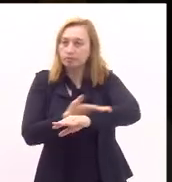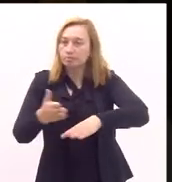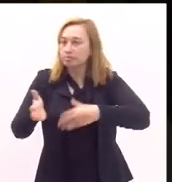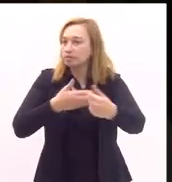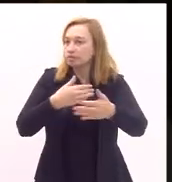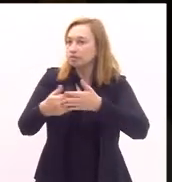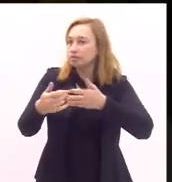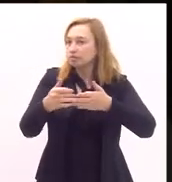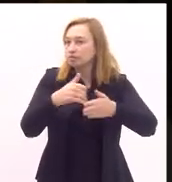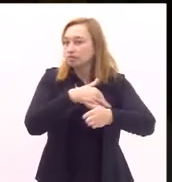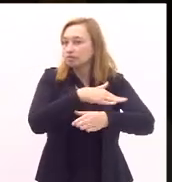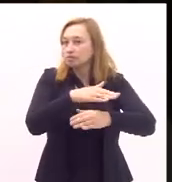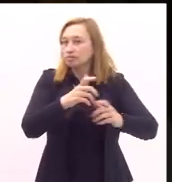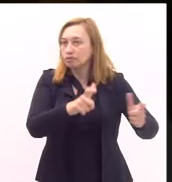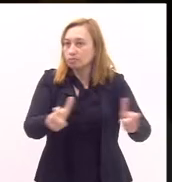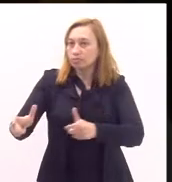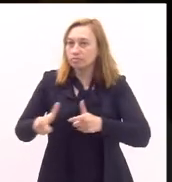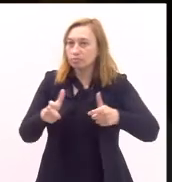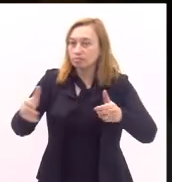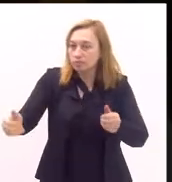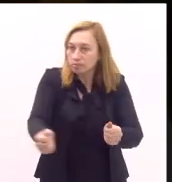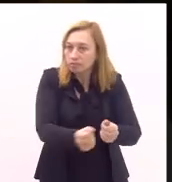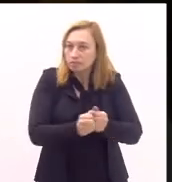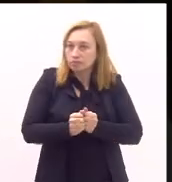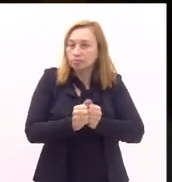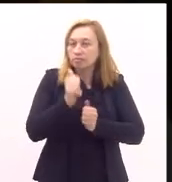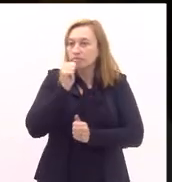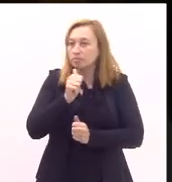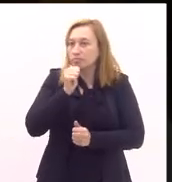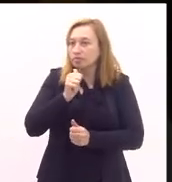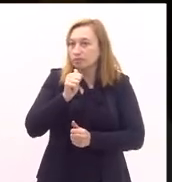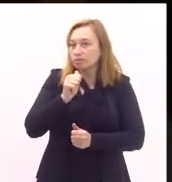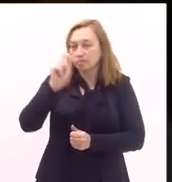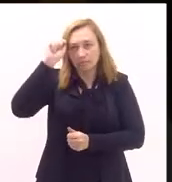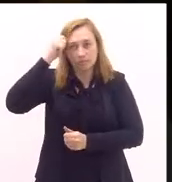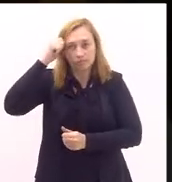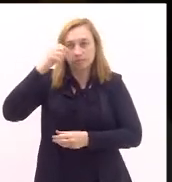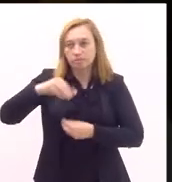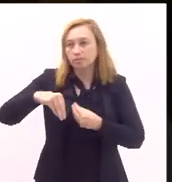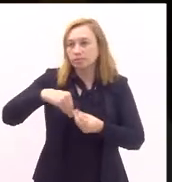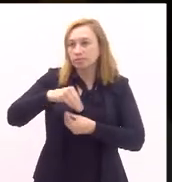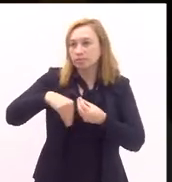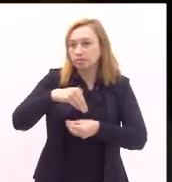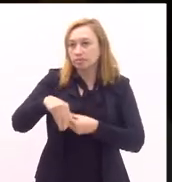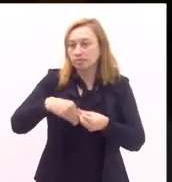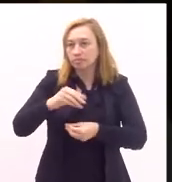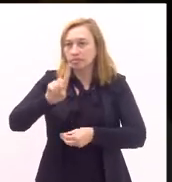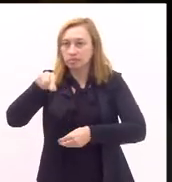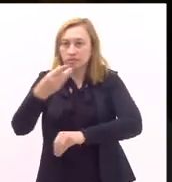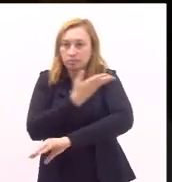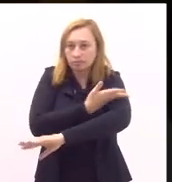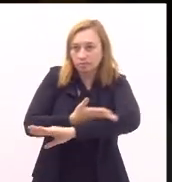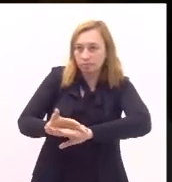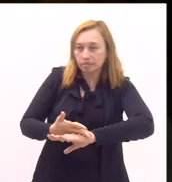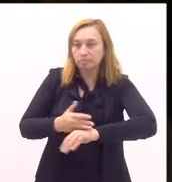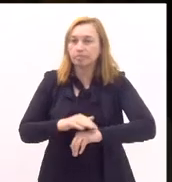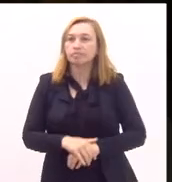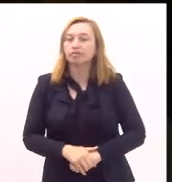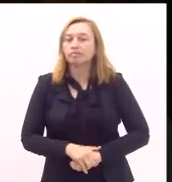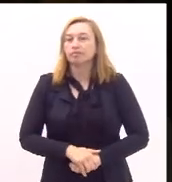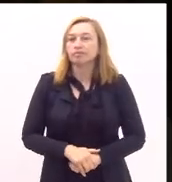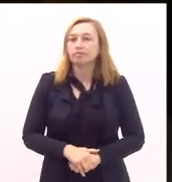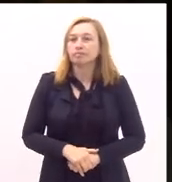para frutificar com as mulheres negras descendentes que vão enfraquecendo ao longo do tempo a